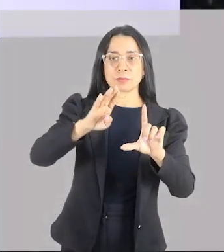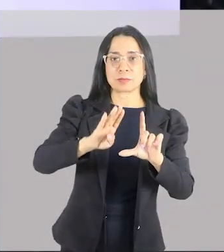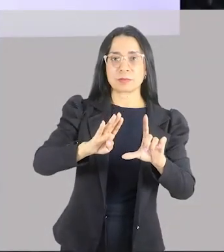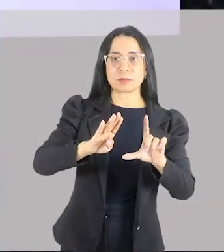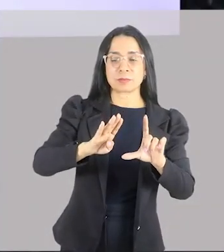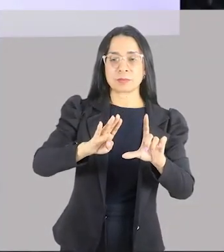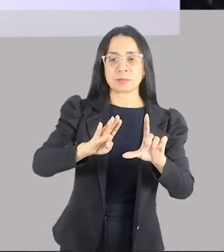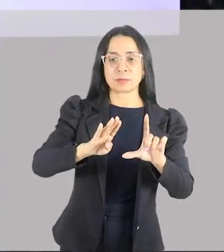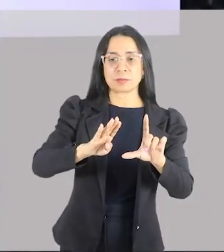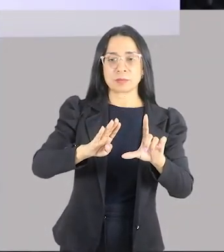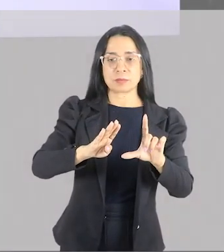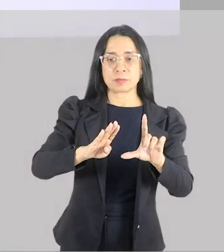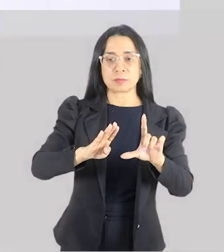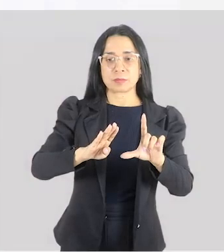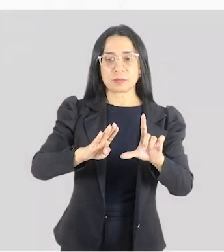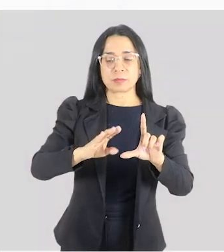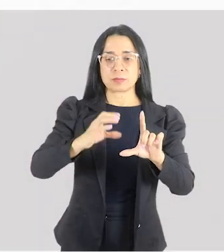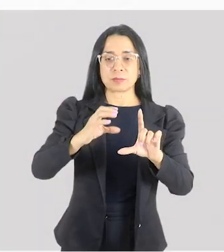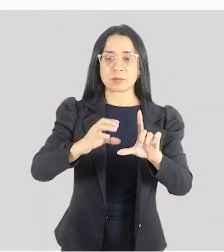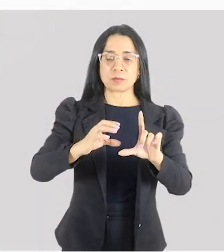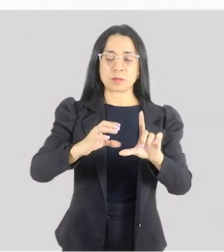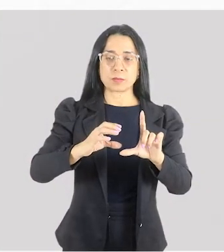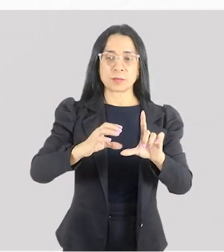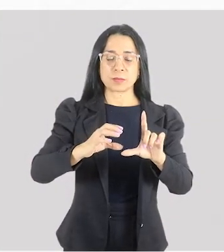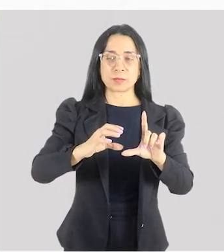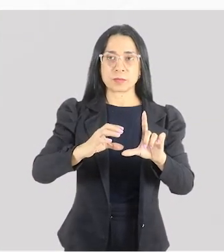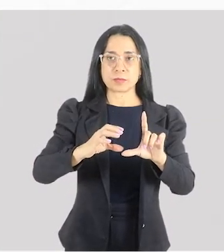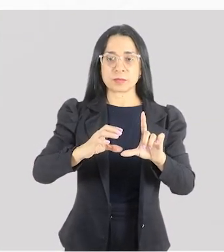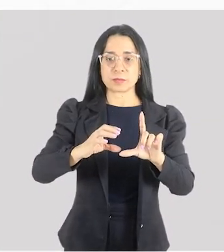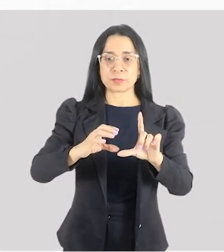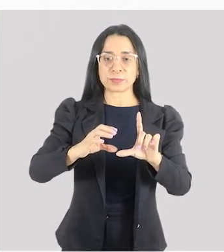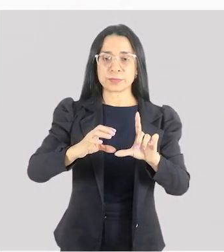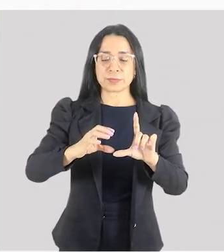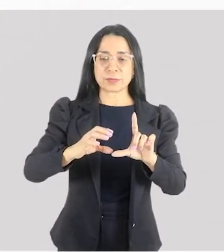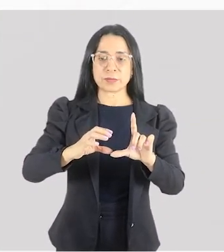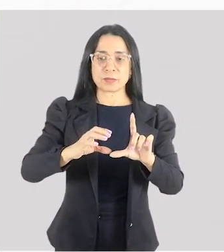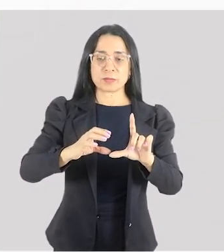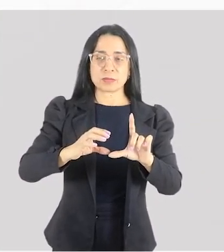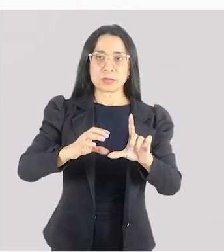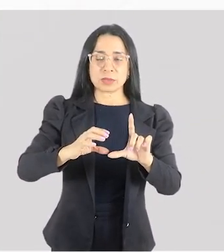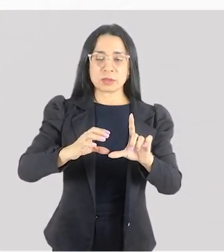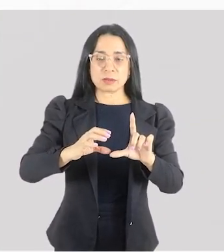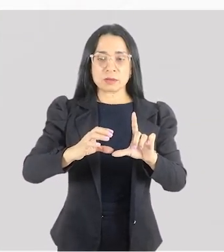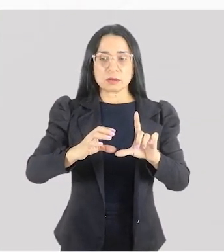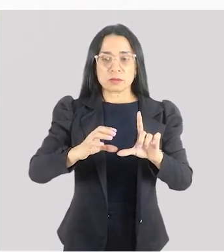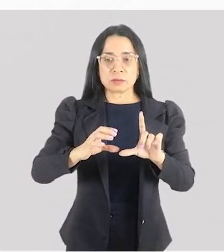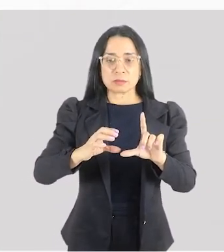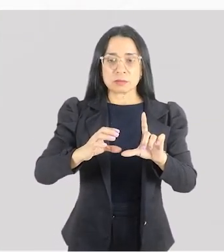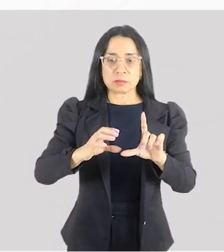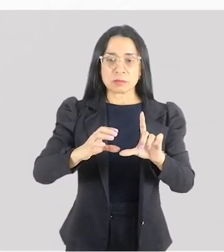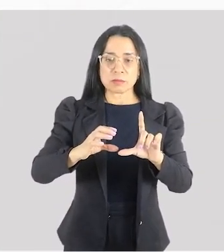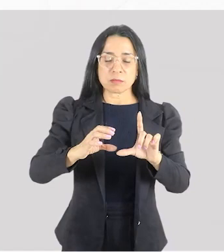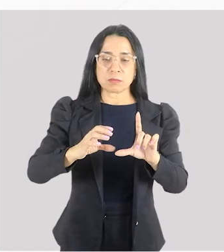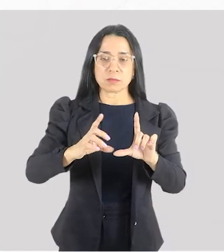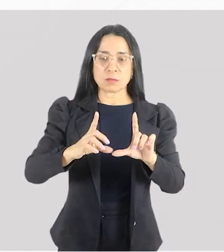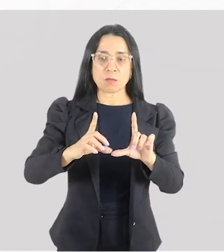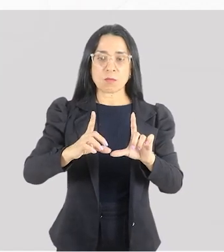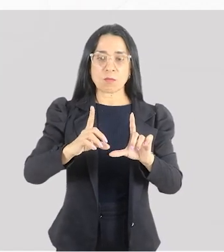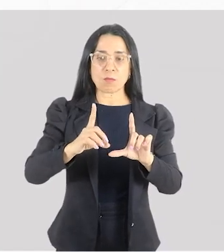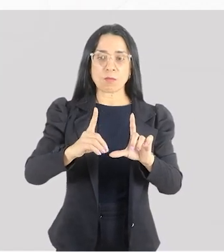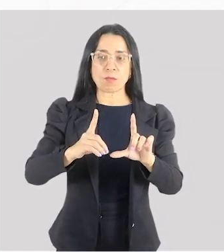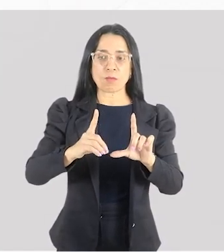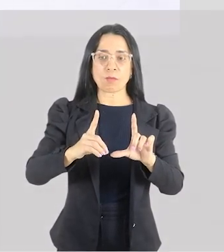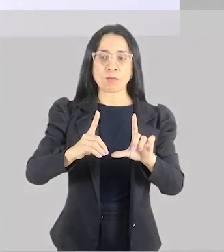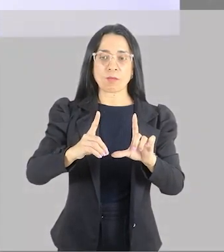crenças, refutar. Impulsionar o pensamento especulativo, recepcionar o método experimental, incentivar